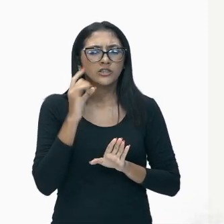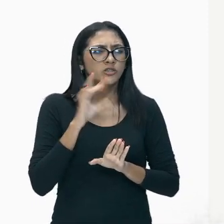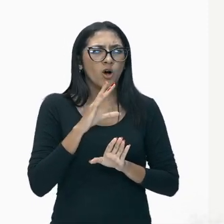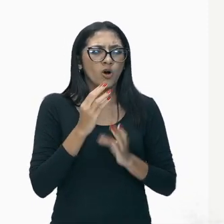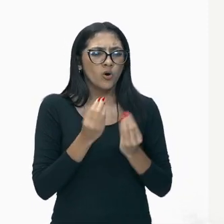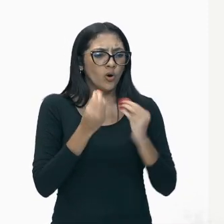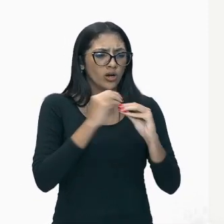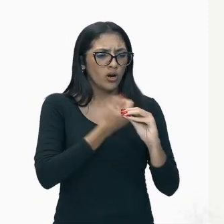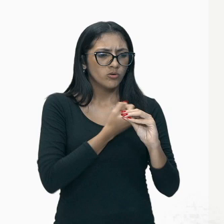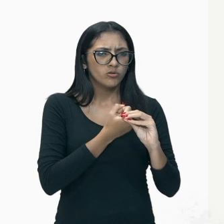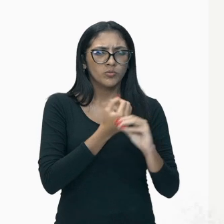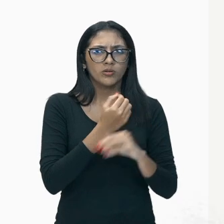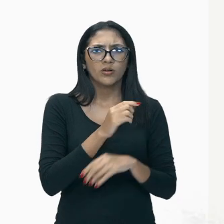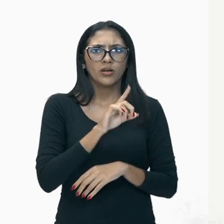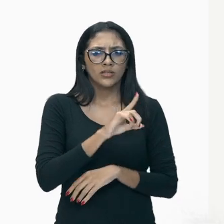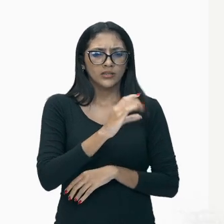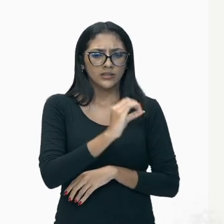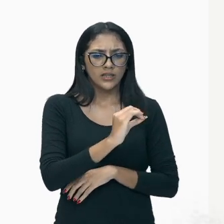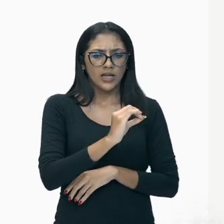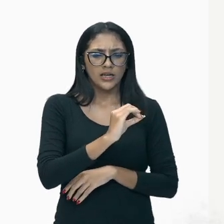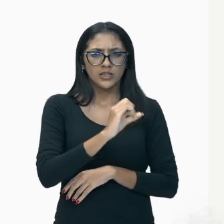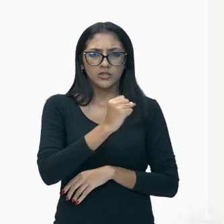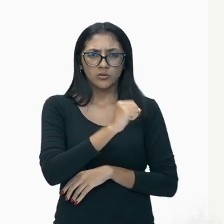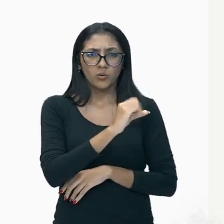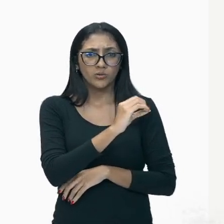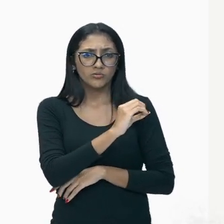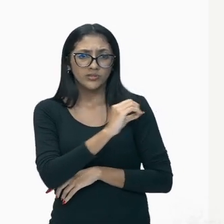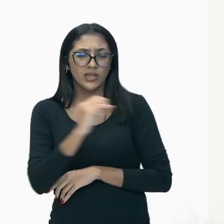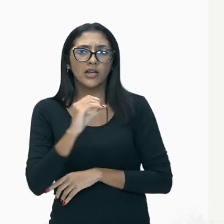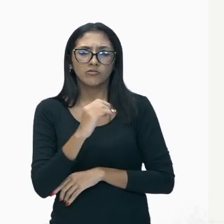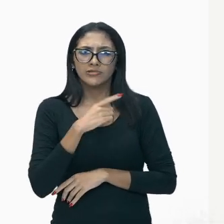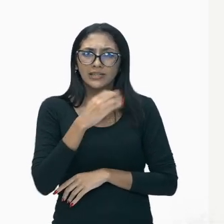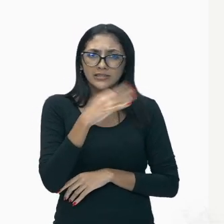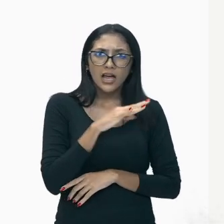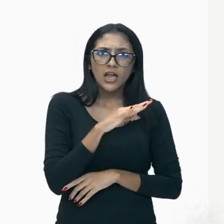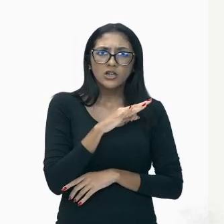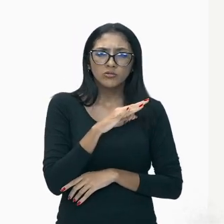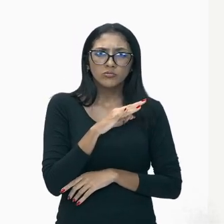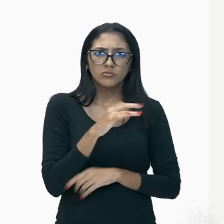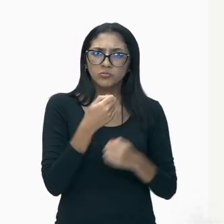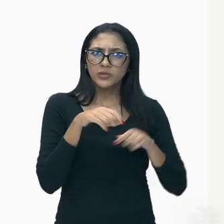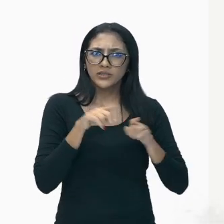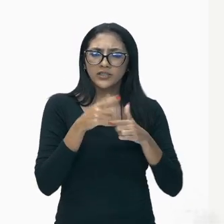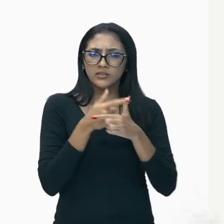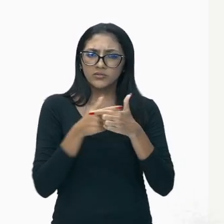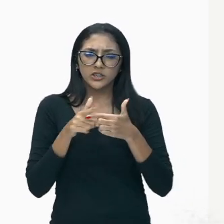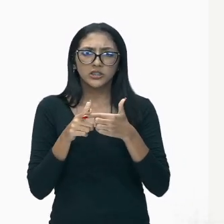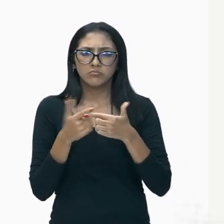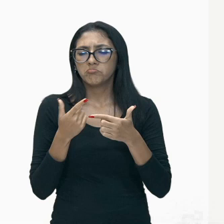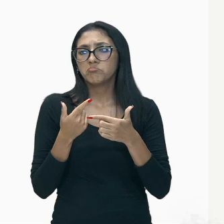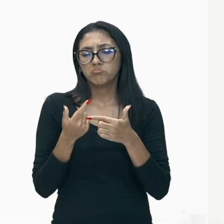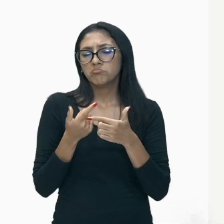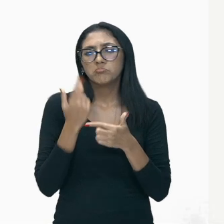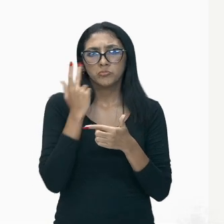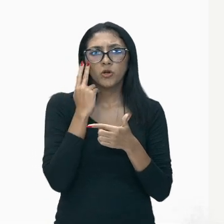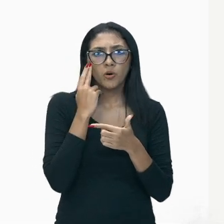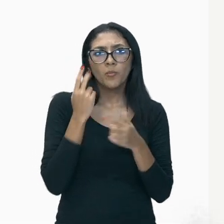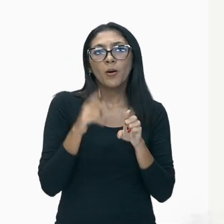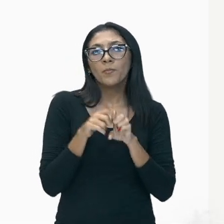watt-hora, tá certo? Está, mas só que eu pedi em quilowatt-hora. Toda vez que eu pedir